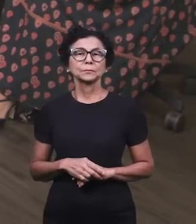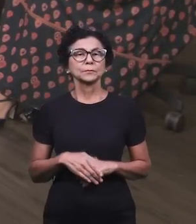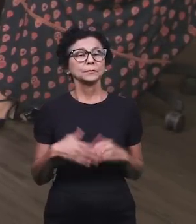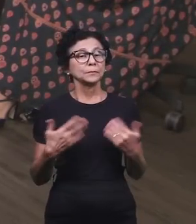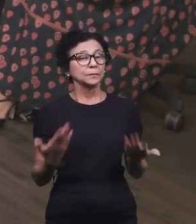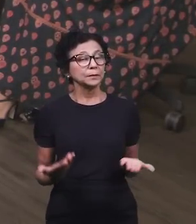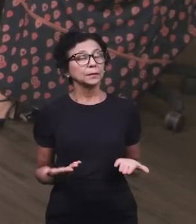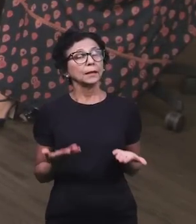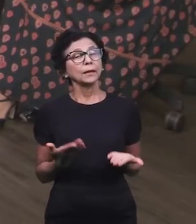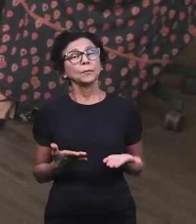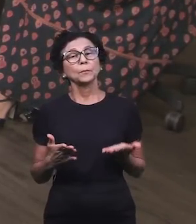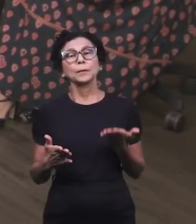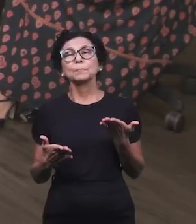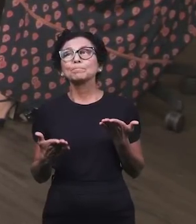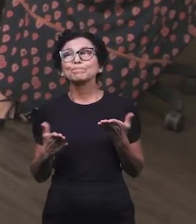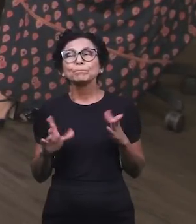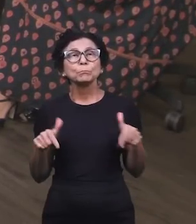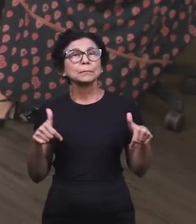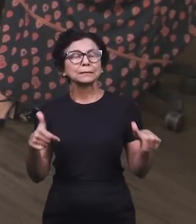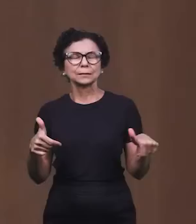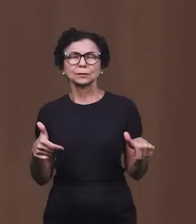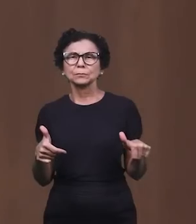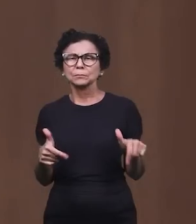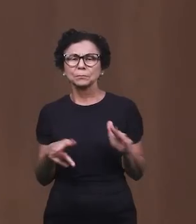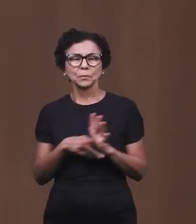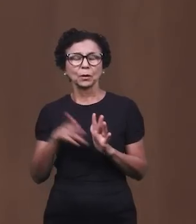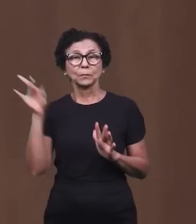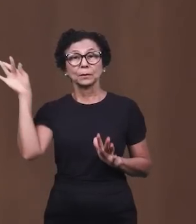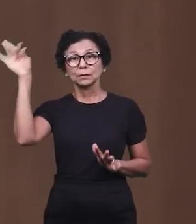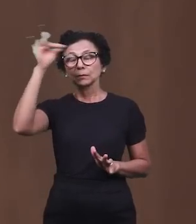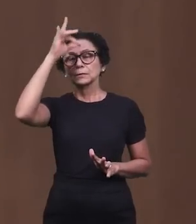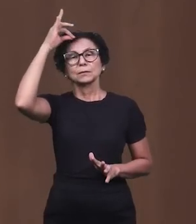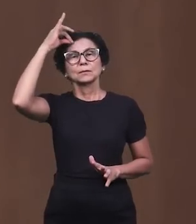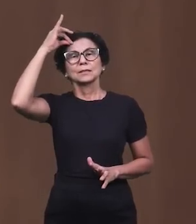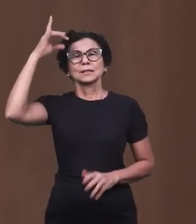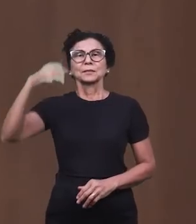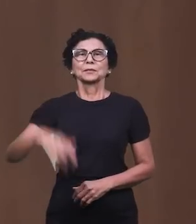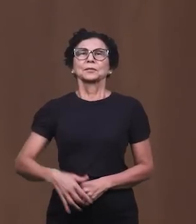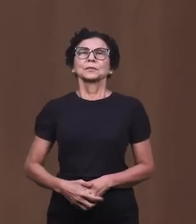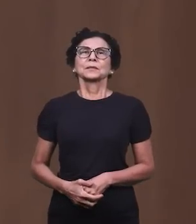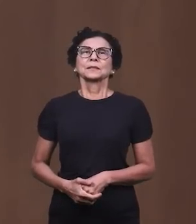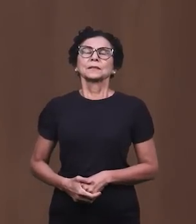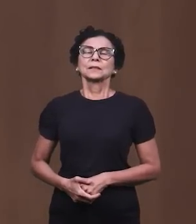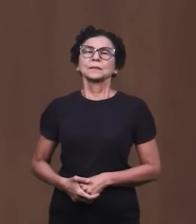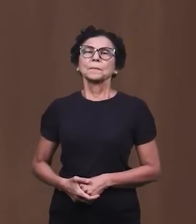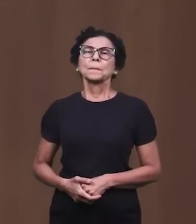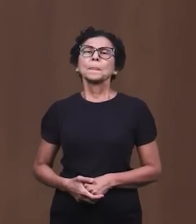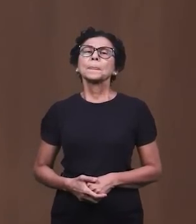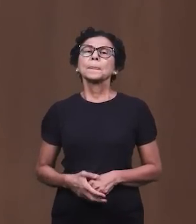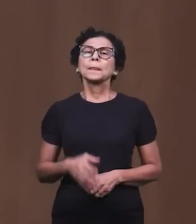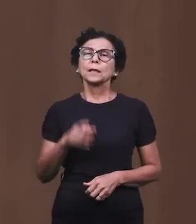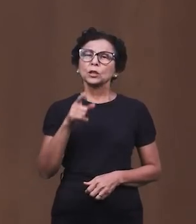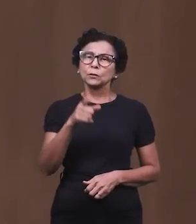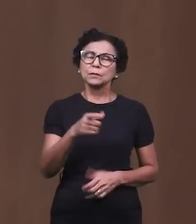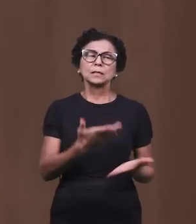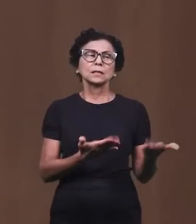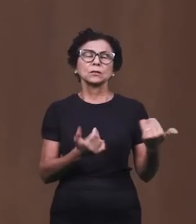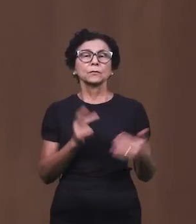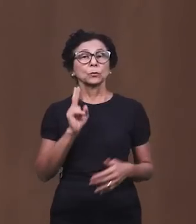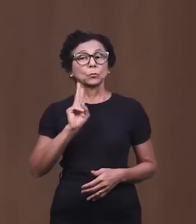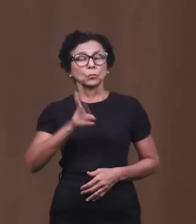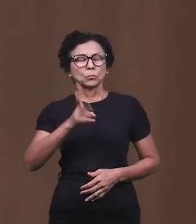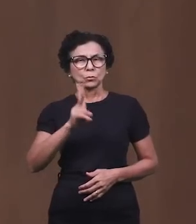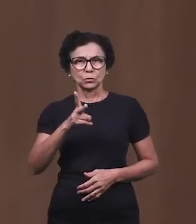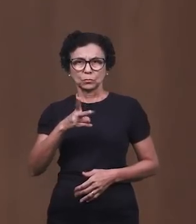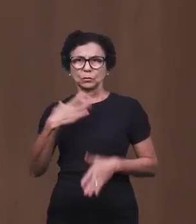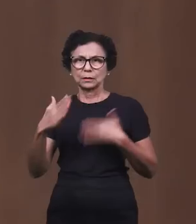é importante que cada jovem, inclusive que está nos ouvindo, né, ele permaneça nesta alegria ou busque esta alegria,